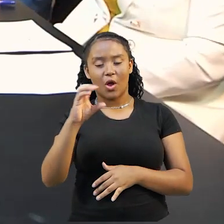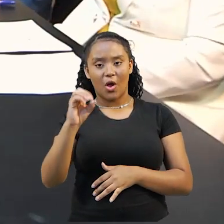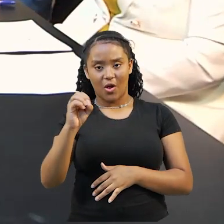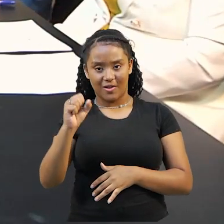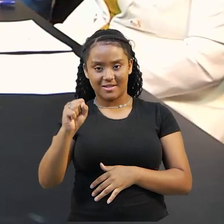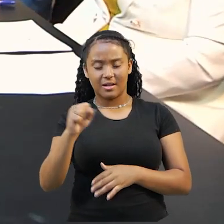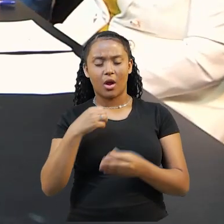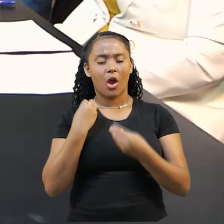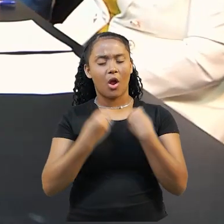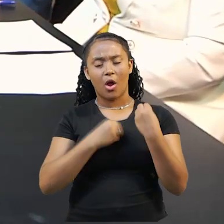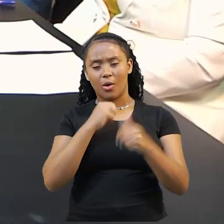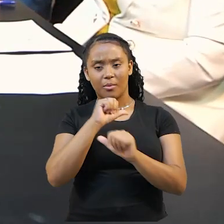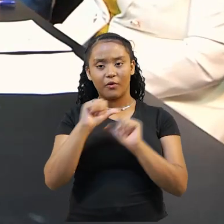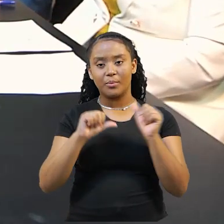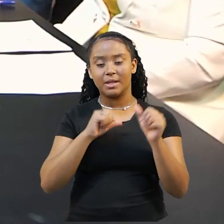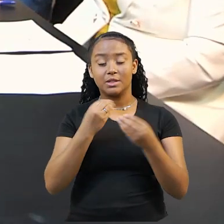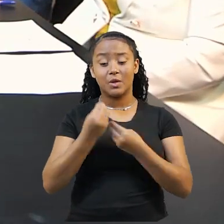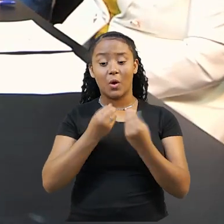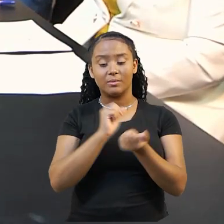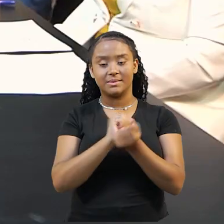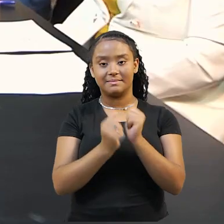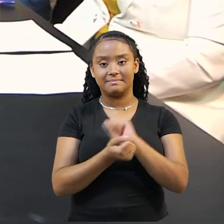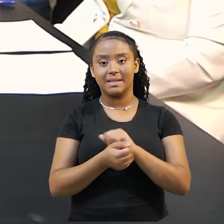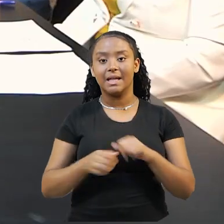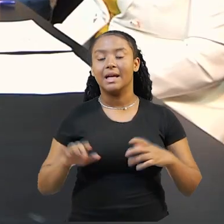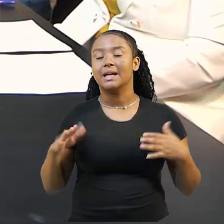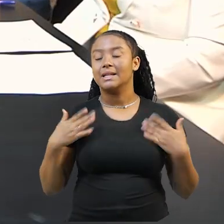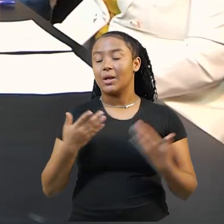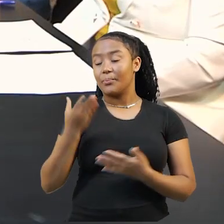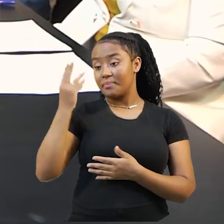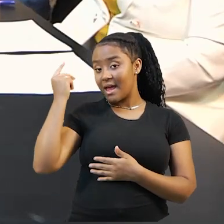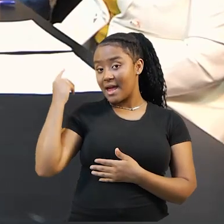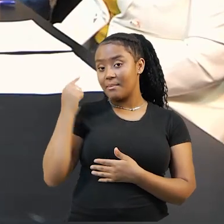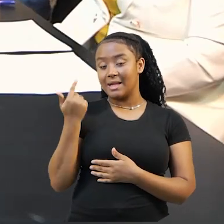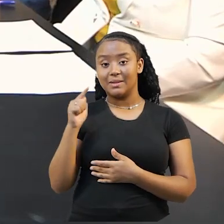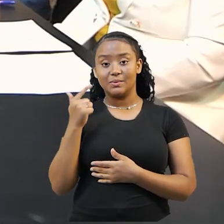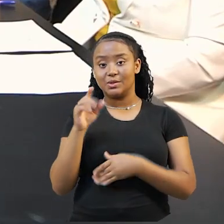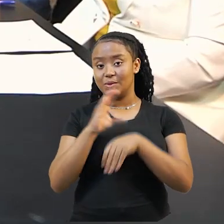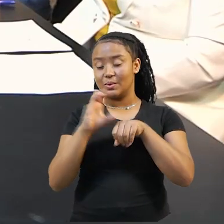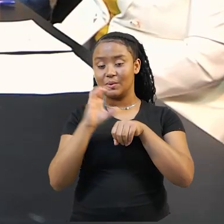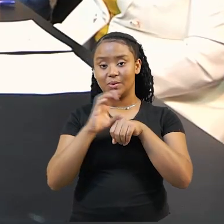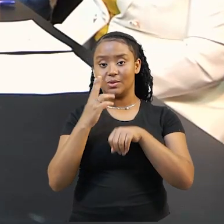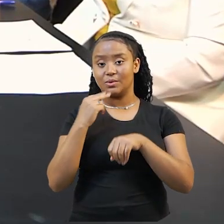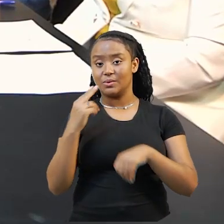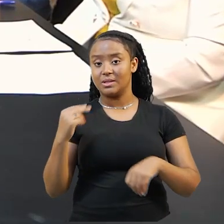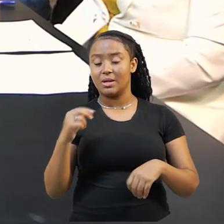adaptação? Bom, então, na época não existia o curso de nutrição lá na